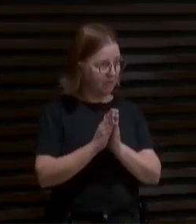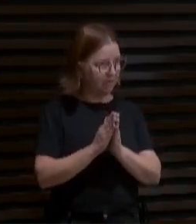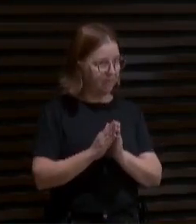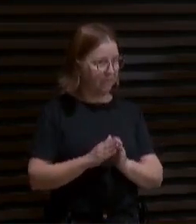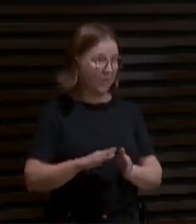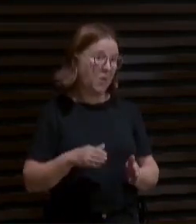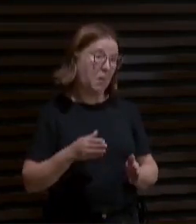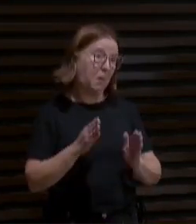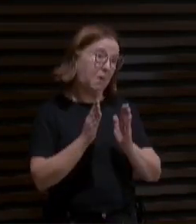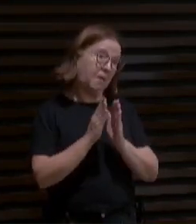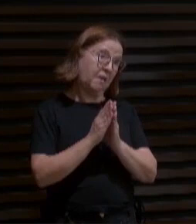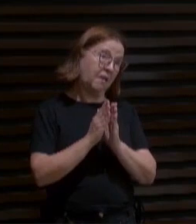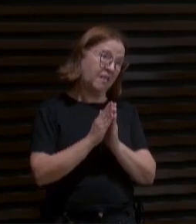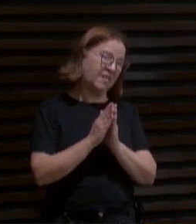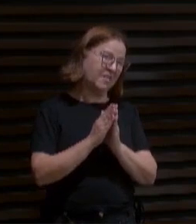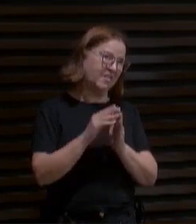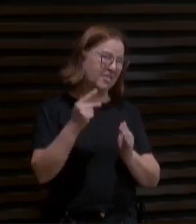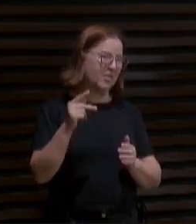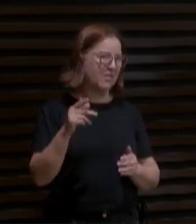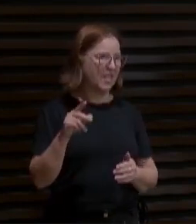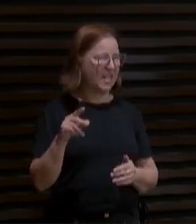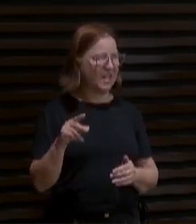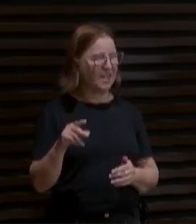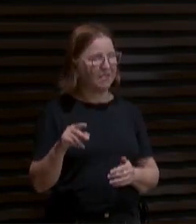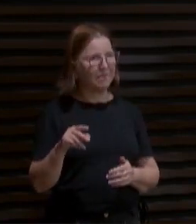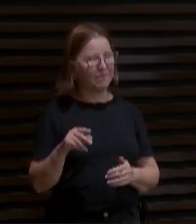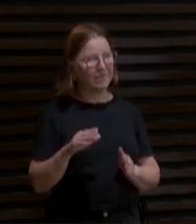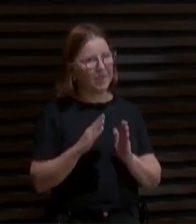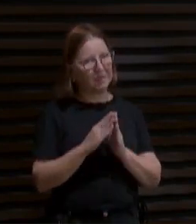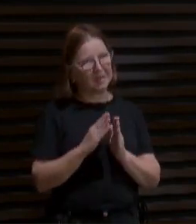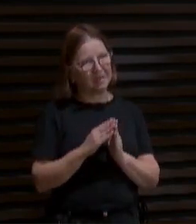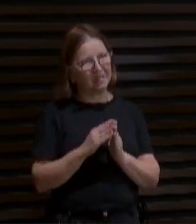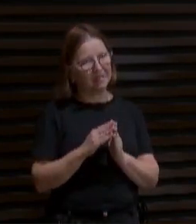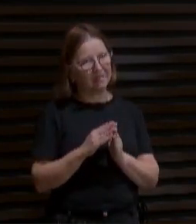Ou a oração sua é aquela oração de